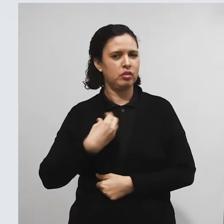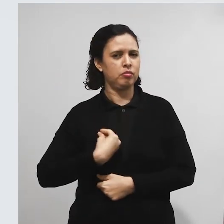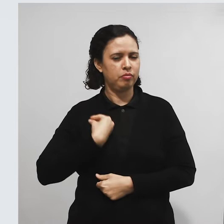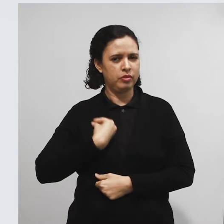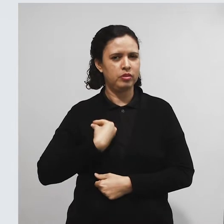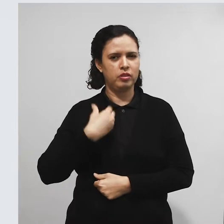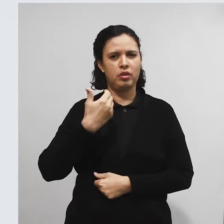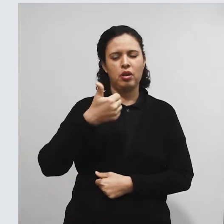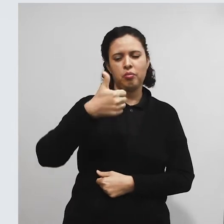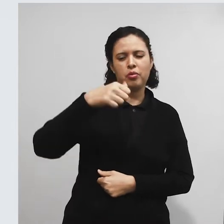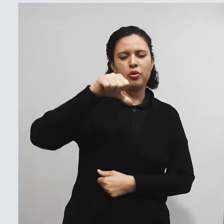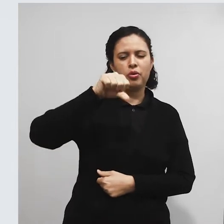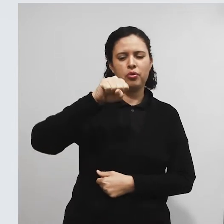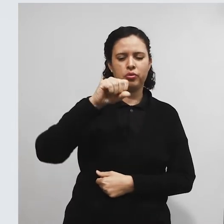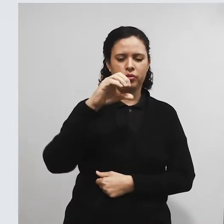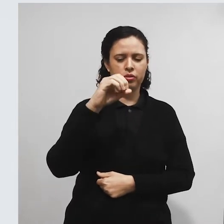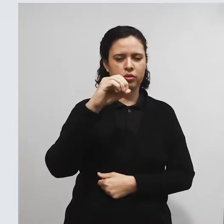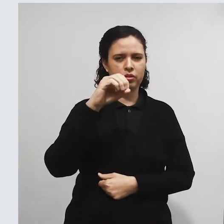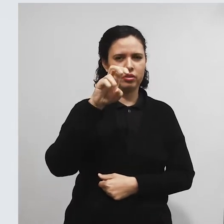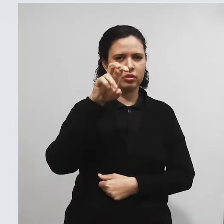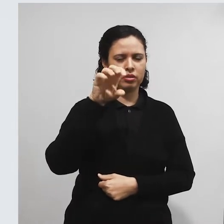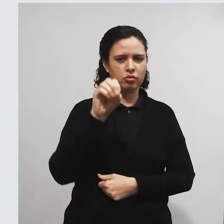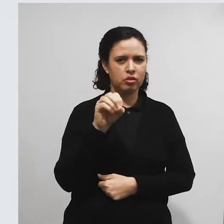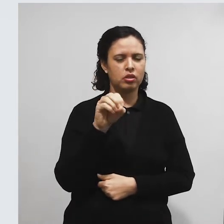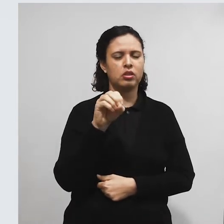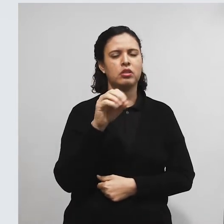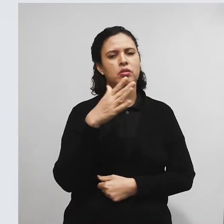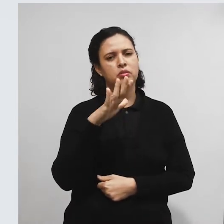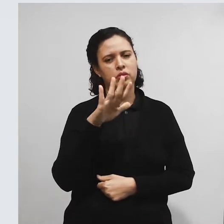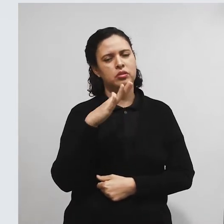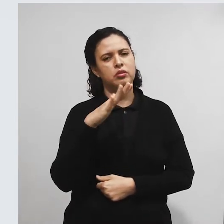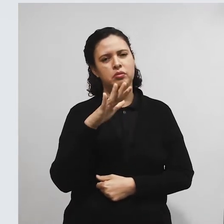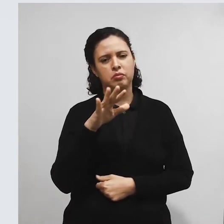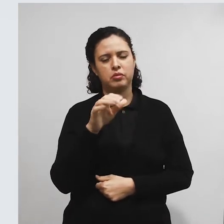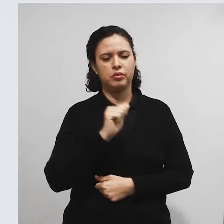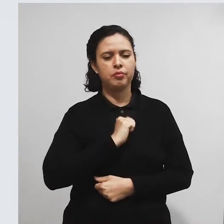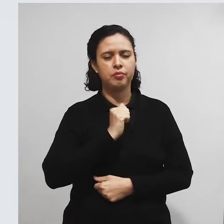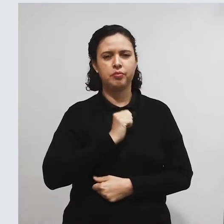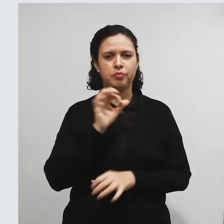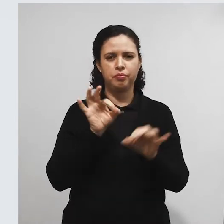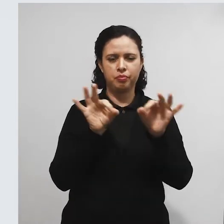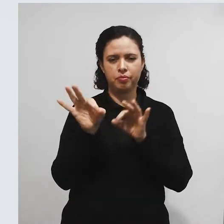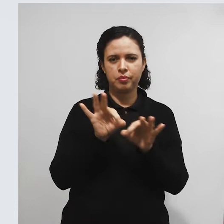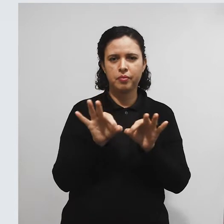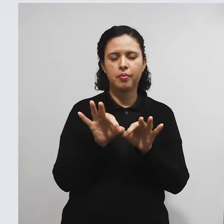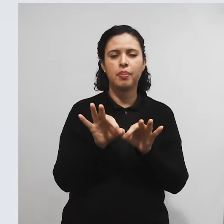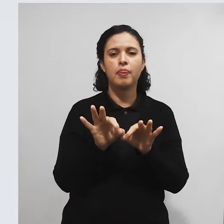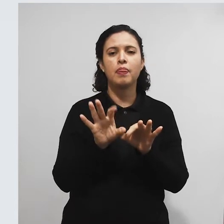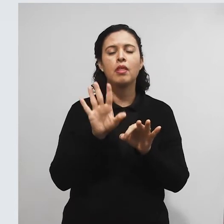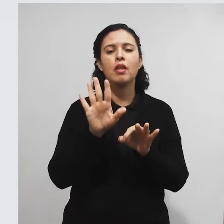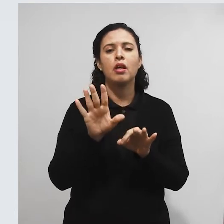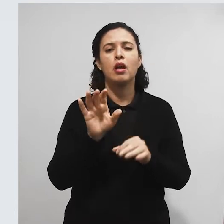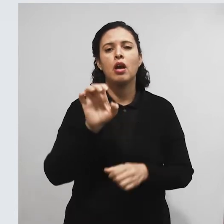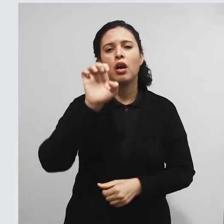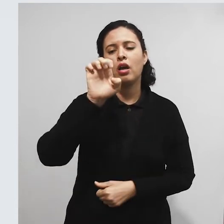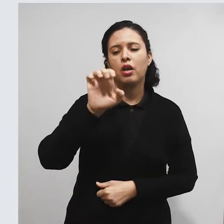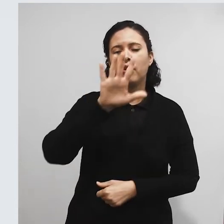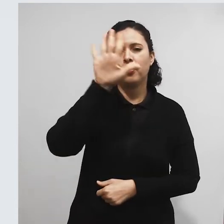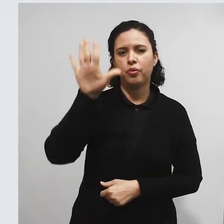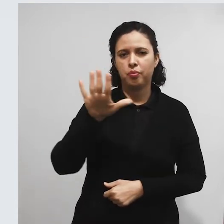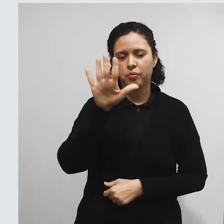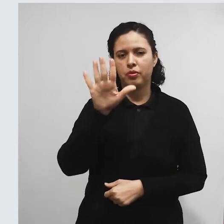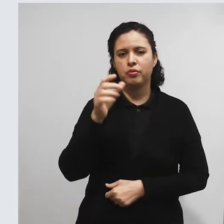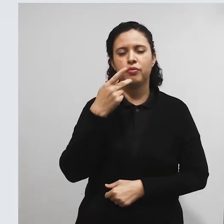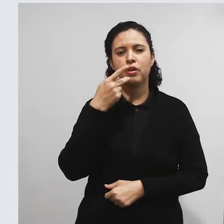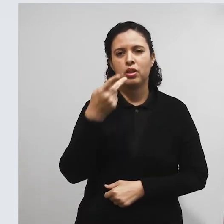1800, 1850, mais ou menos, 1880, quando a antropologia está se organizando para surgir, que os europeus